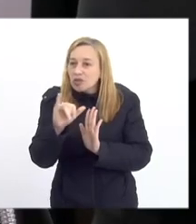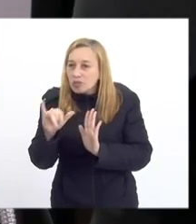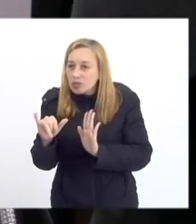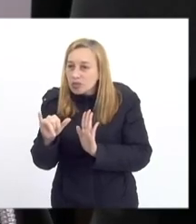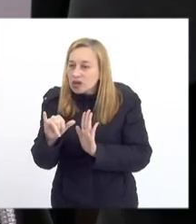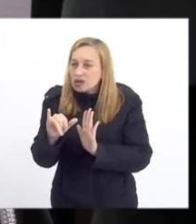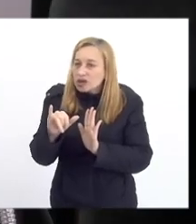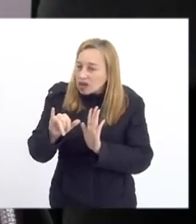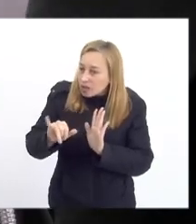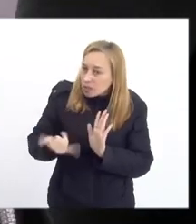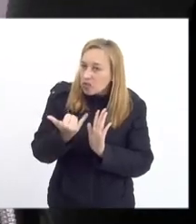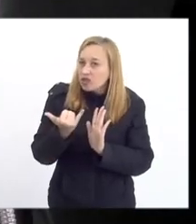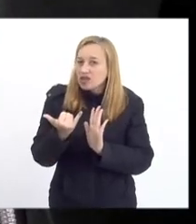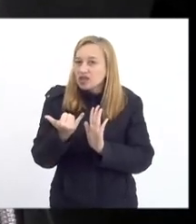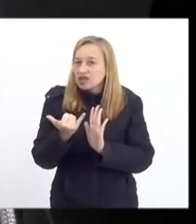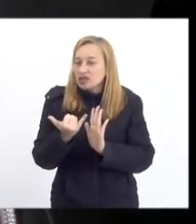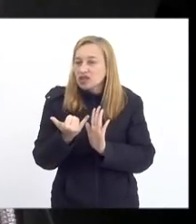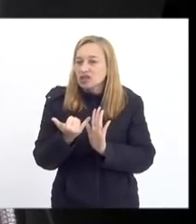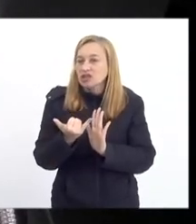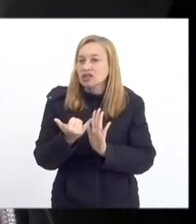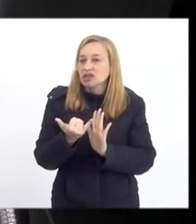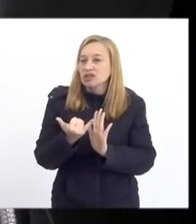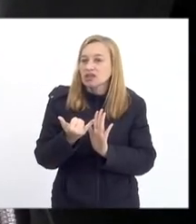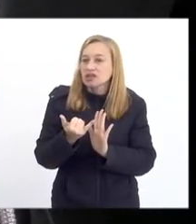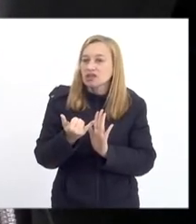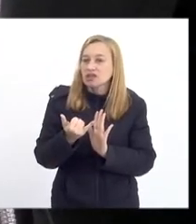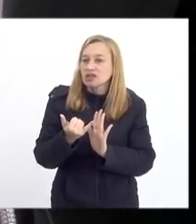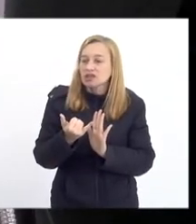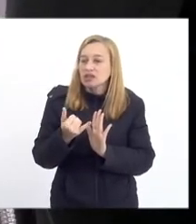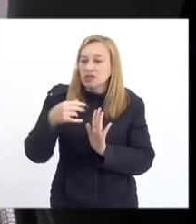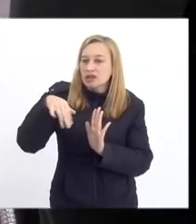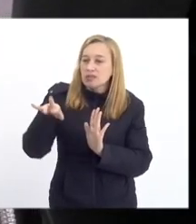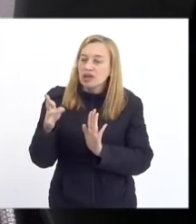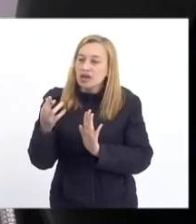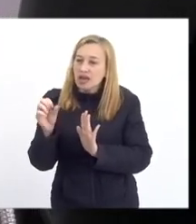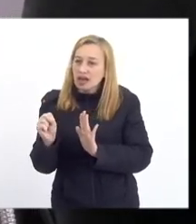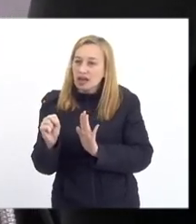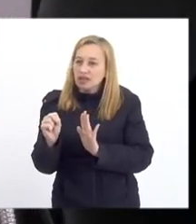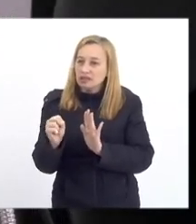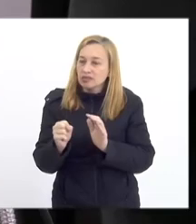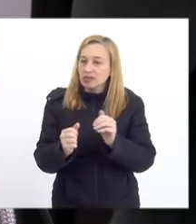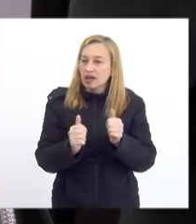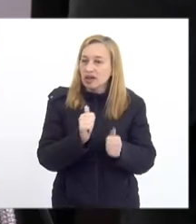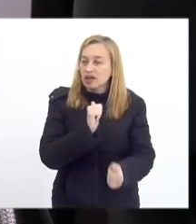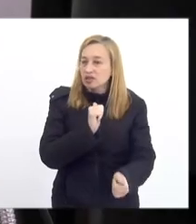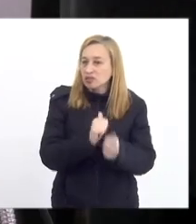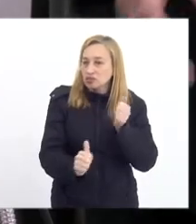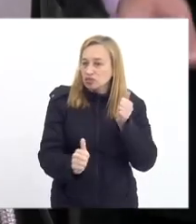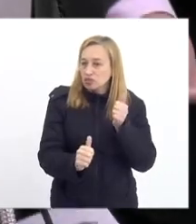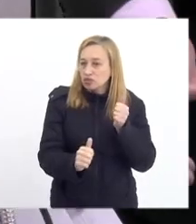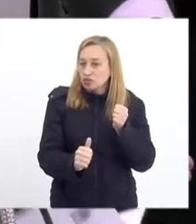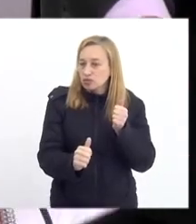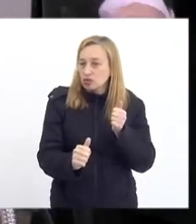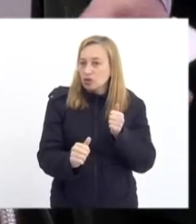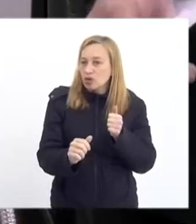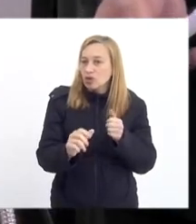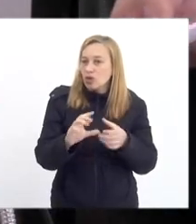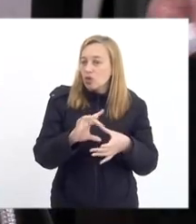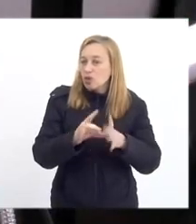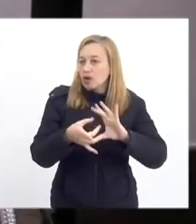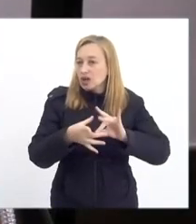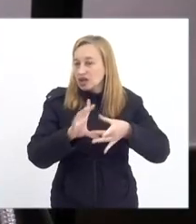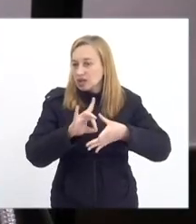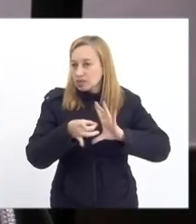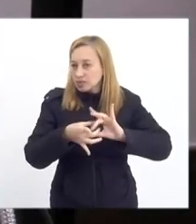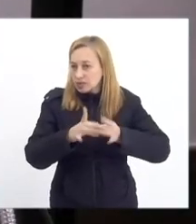Aproveitar a milhagem para os atletas olímpicos e paralímpicos. E